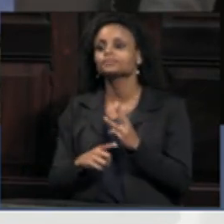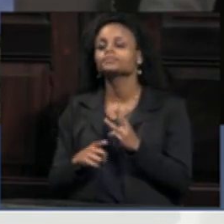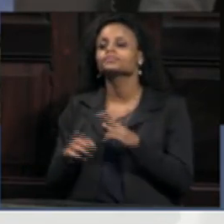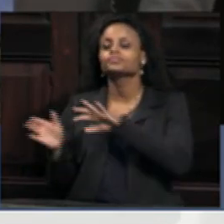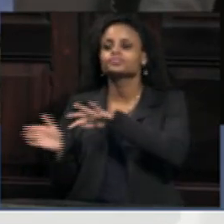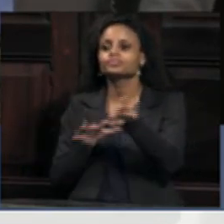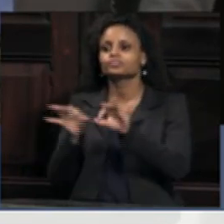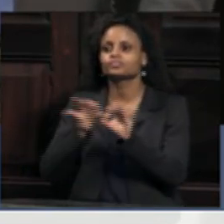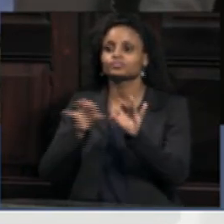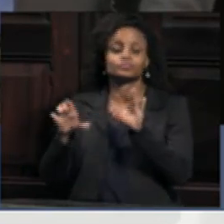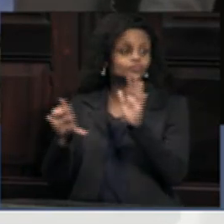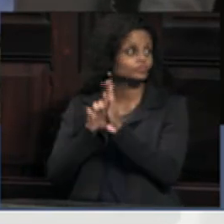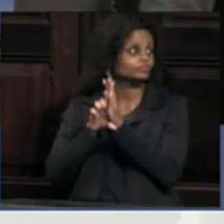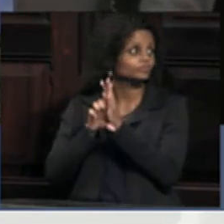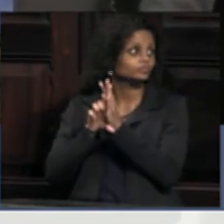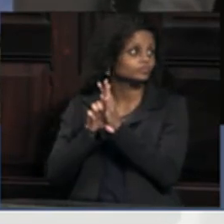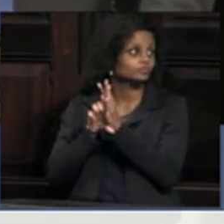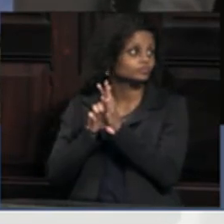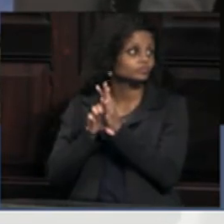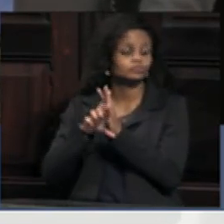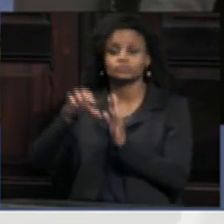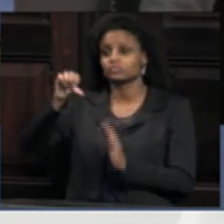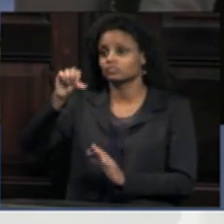Veto total oposto ao projeto de lei